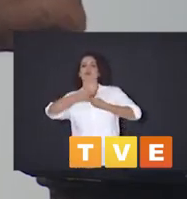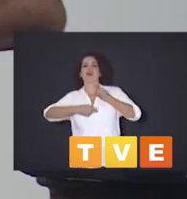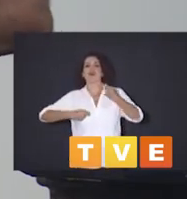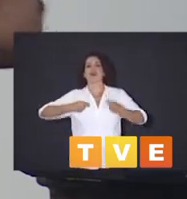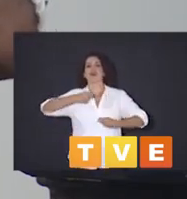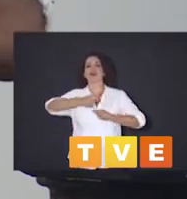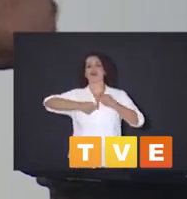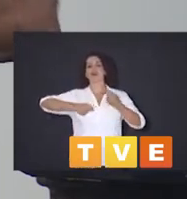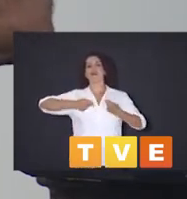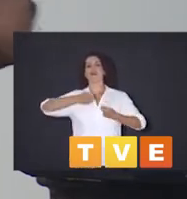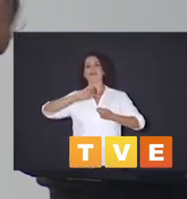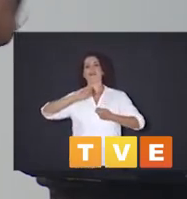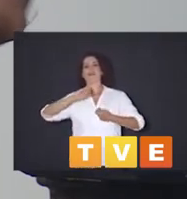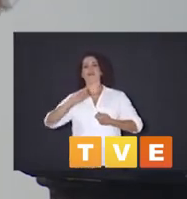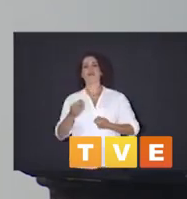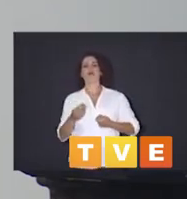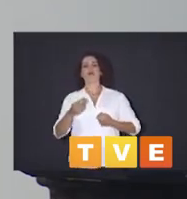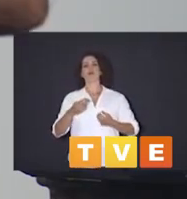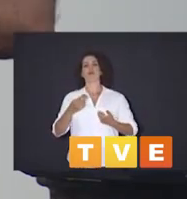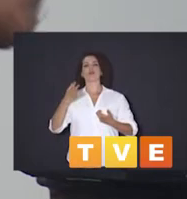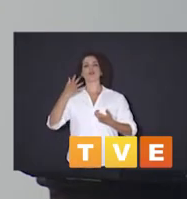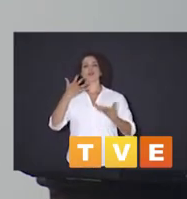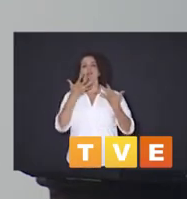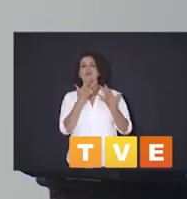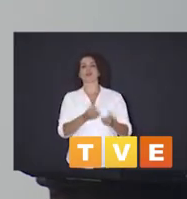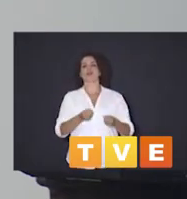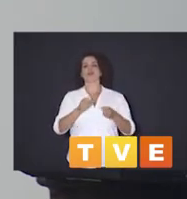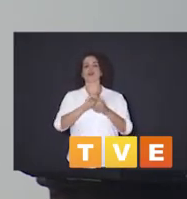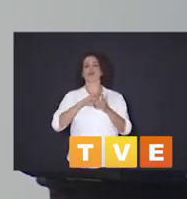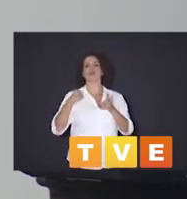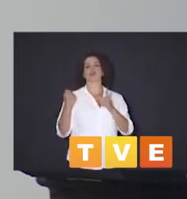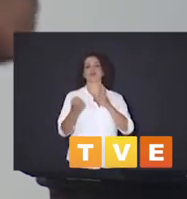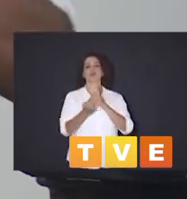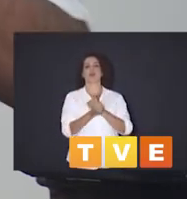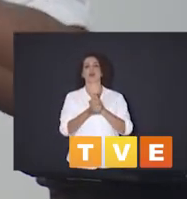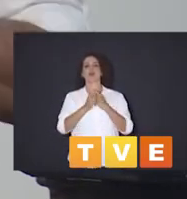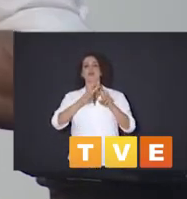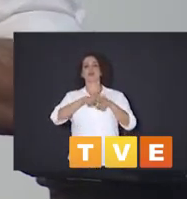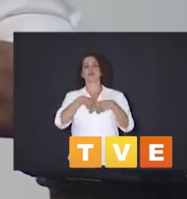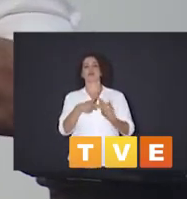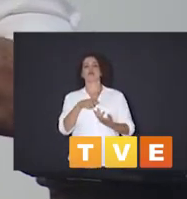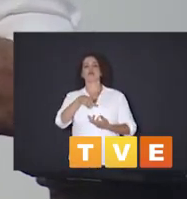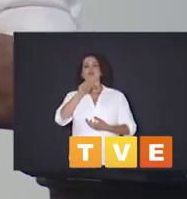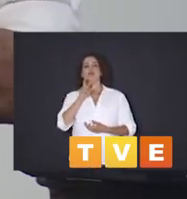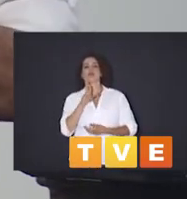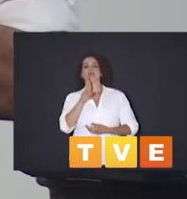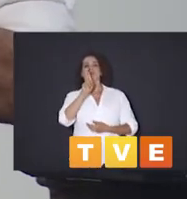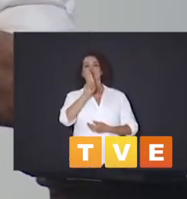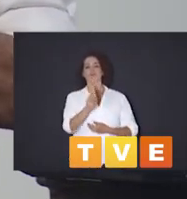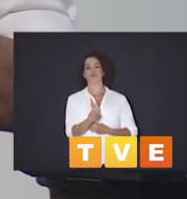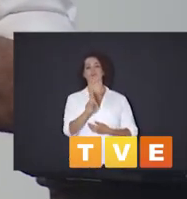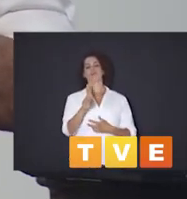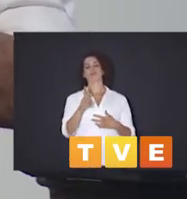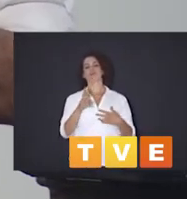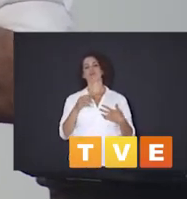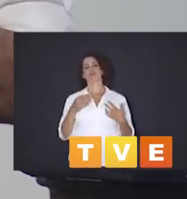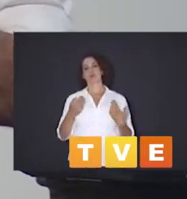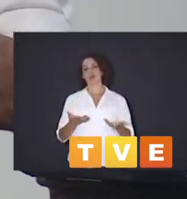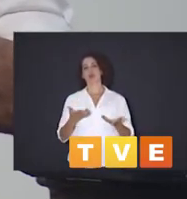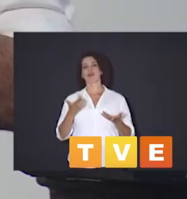e da consideração do todo social através de seus representantes e você chega uma resultante